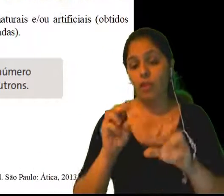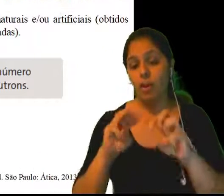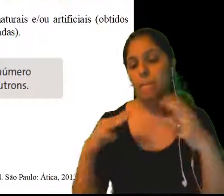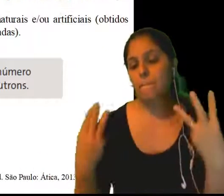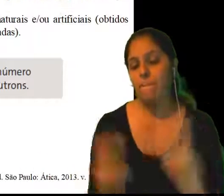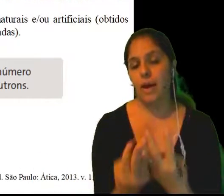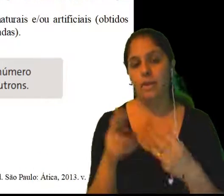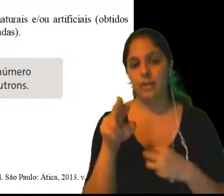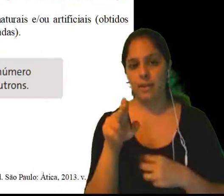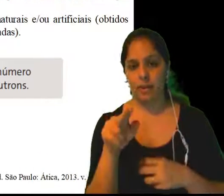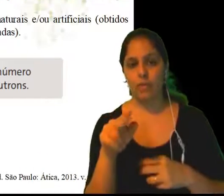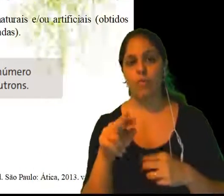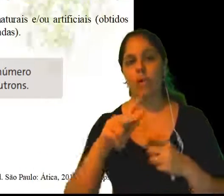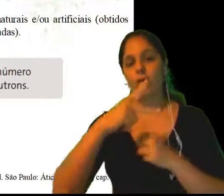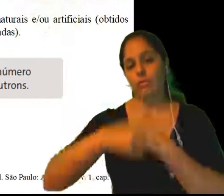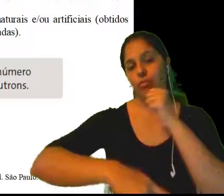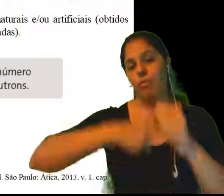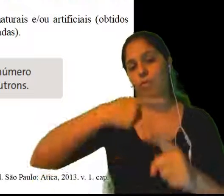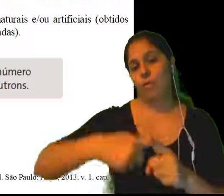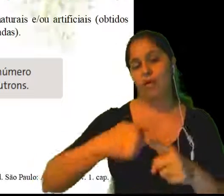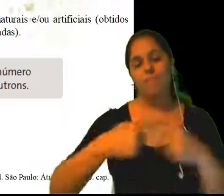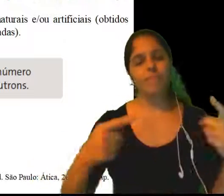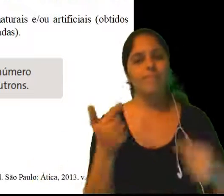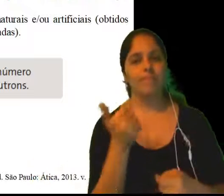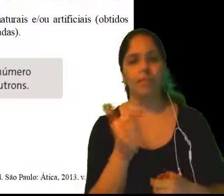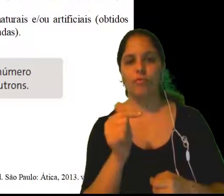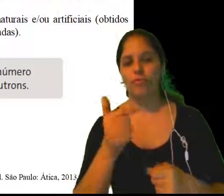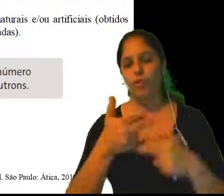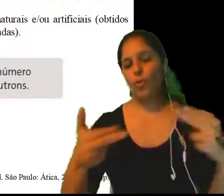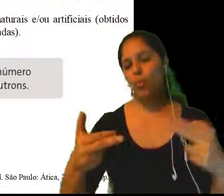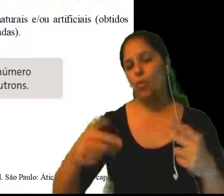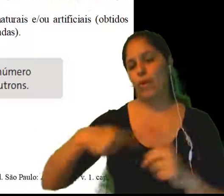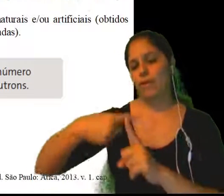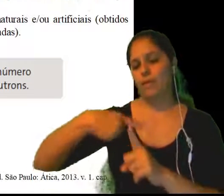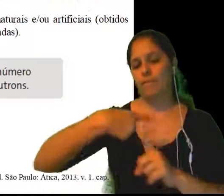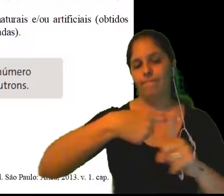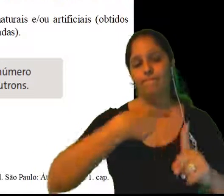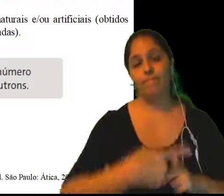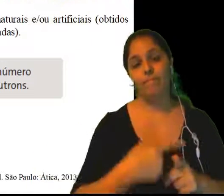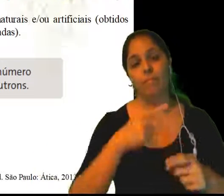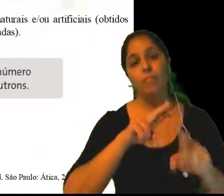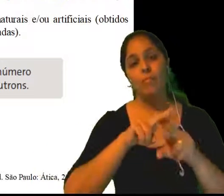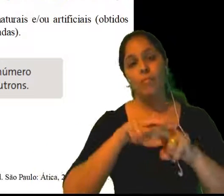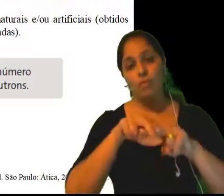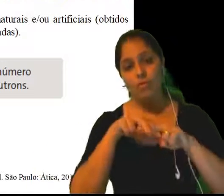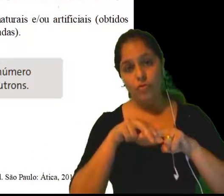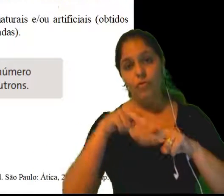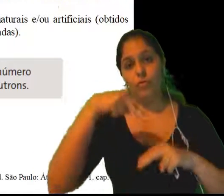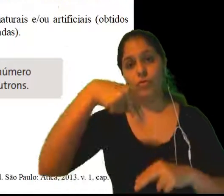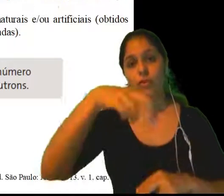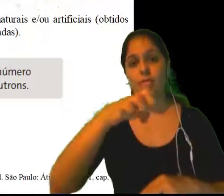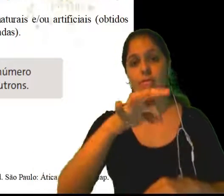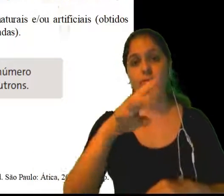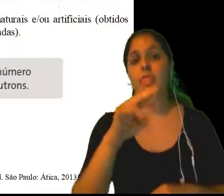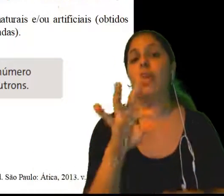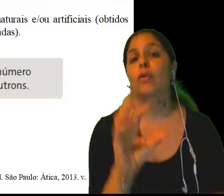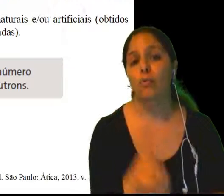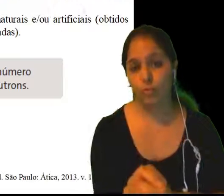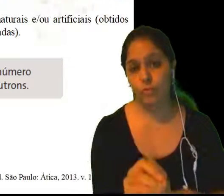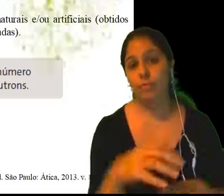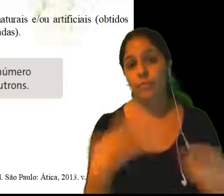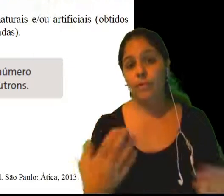massa praticamente igual à massa do próton, porém não tinha carga elétrica, por isso o seu nome nêutron. E